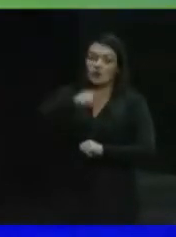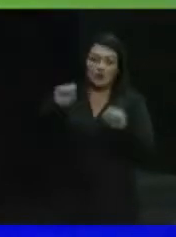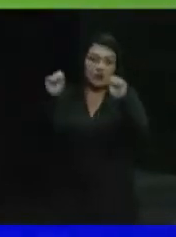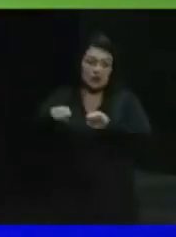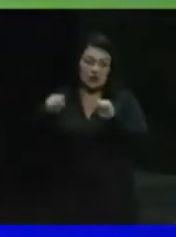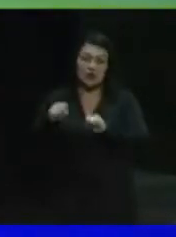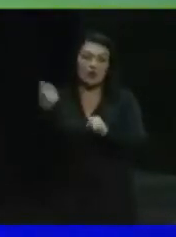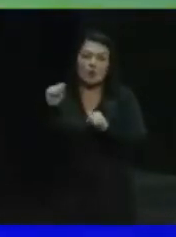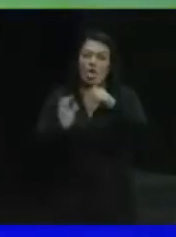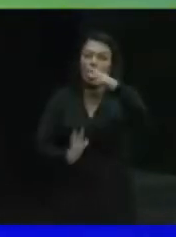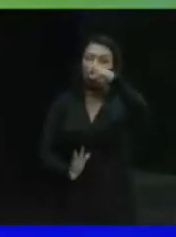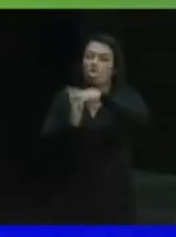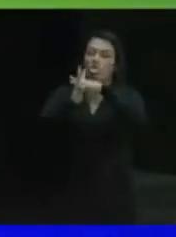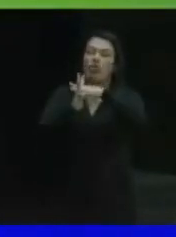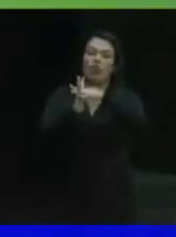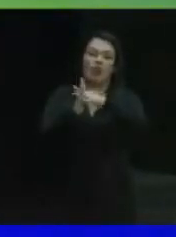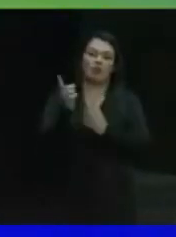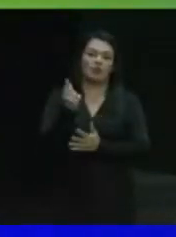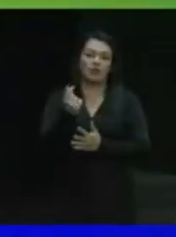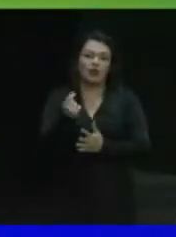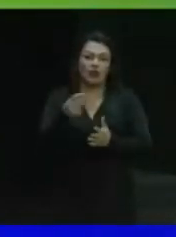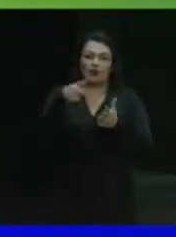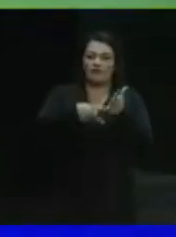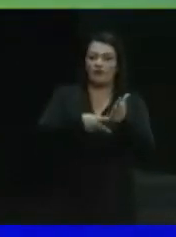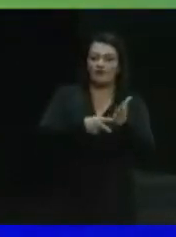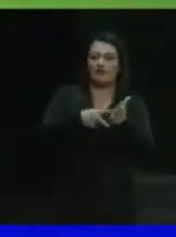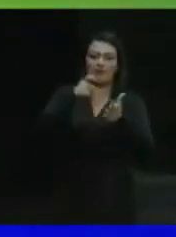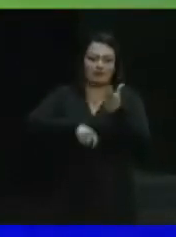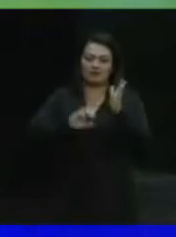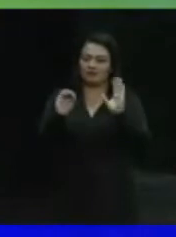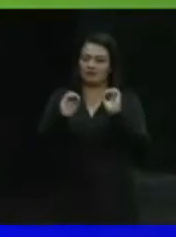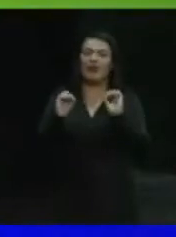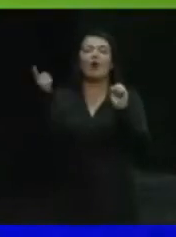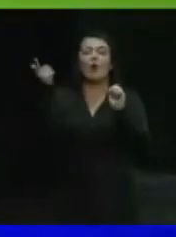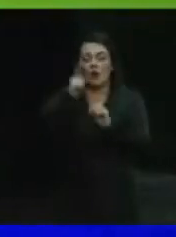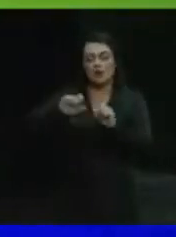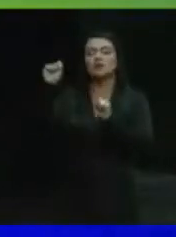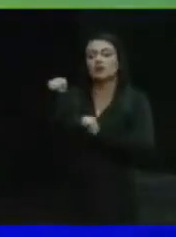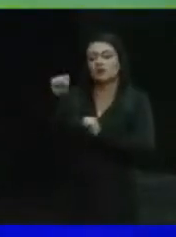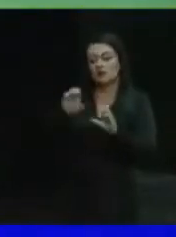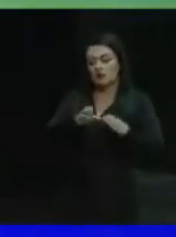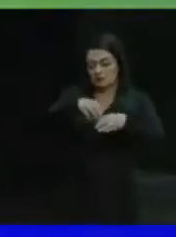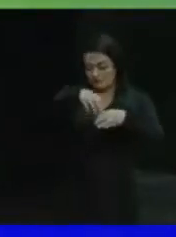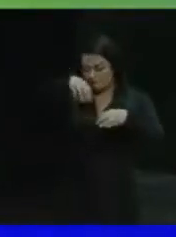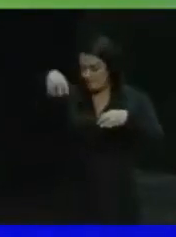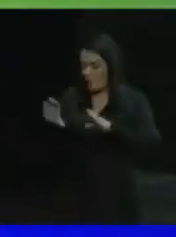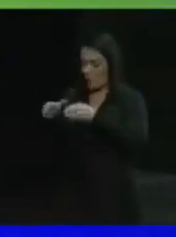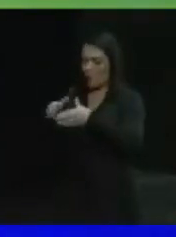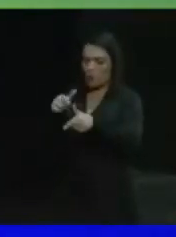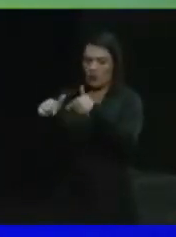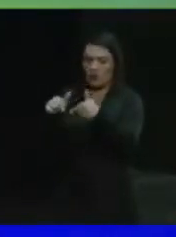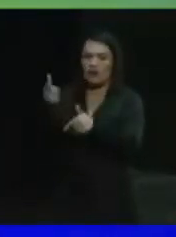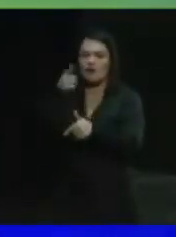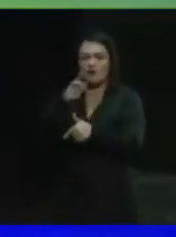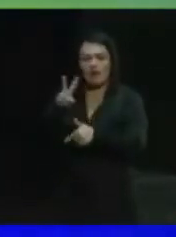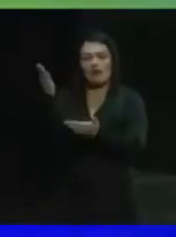teto de gastos ou a responsabilidade fiscal para fazê-lo. Nós podemos erradicar a pobreza. E